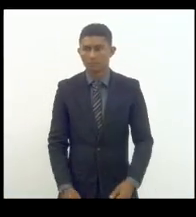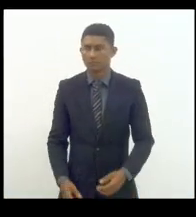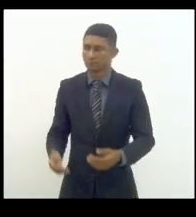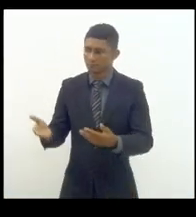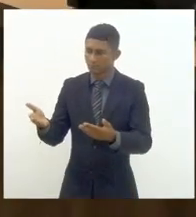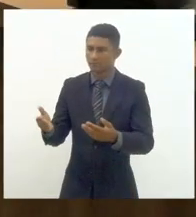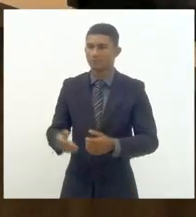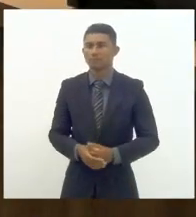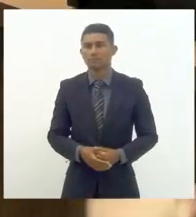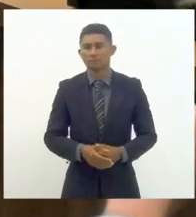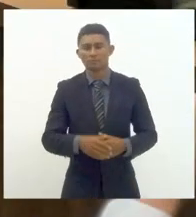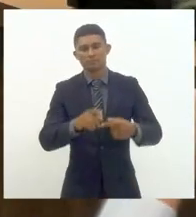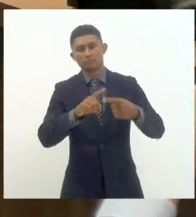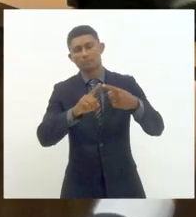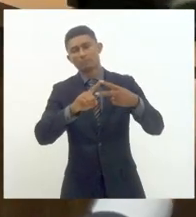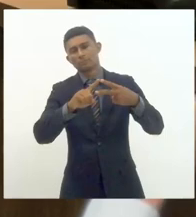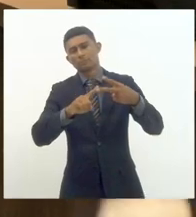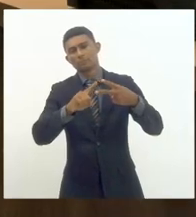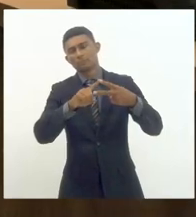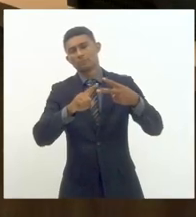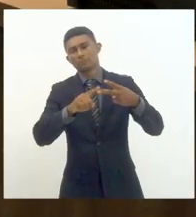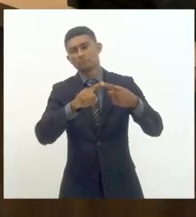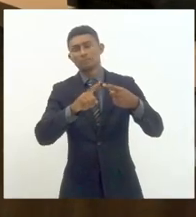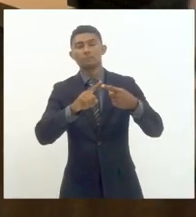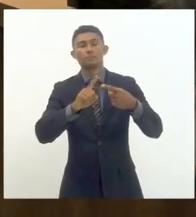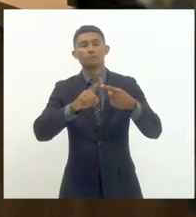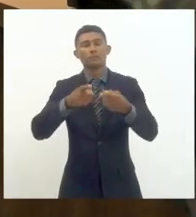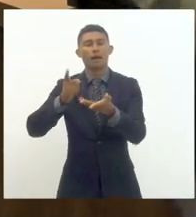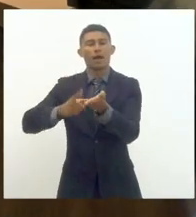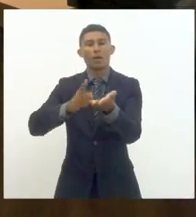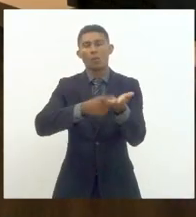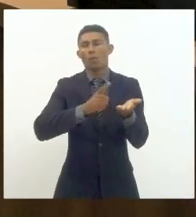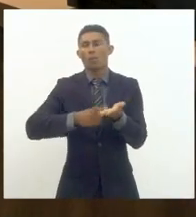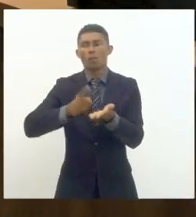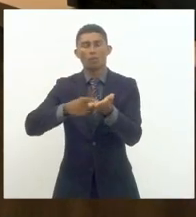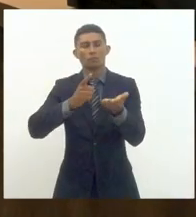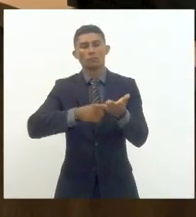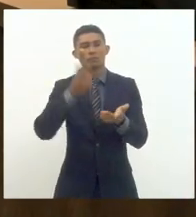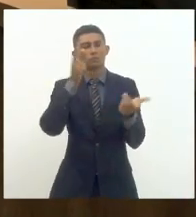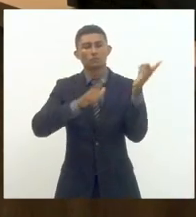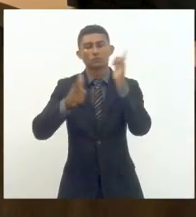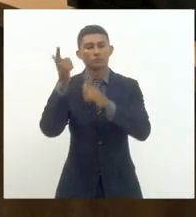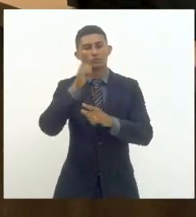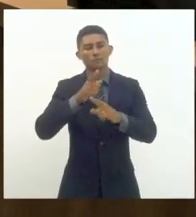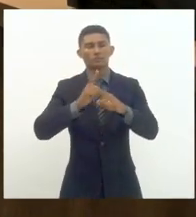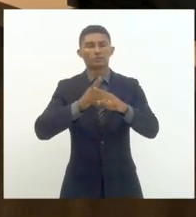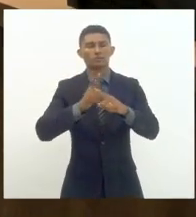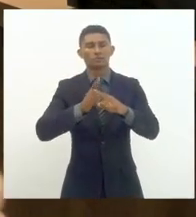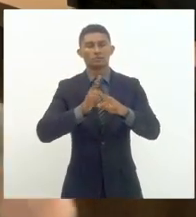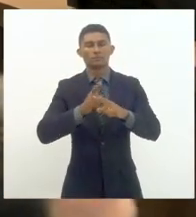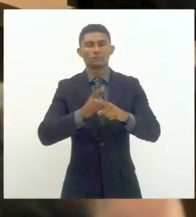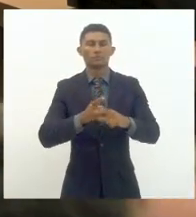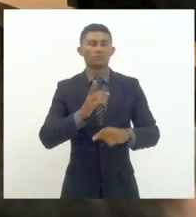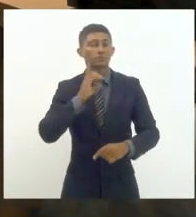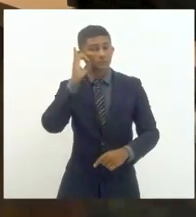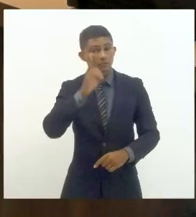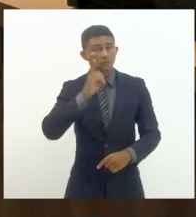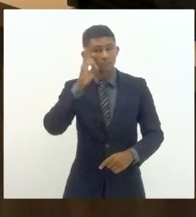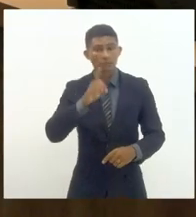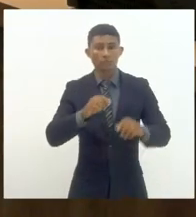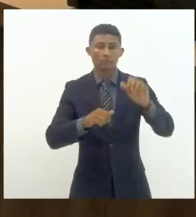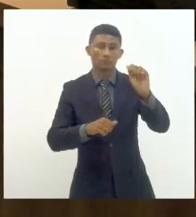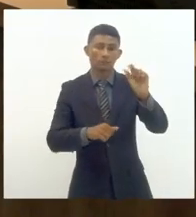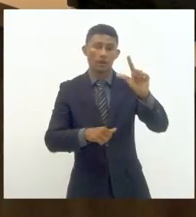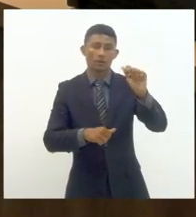querido. Duas coisas. Primeiro, esse acordo só aconteceu função também da atuação da deputada Alana e do